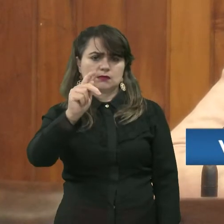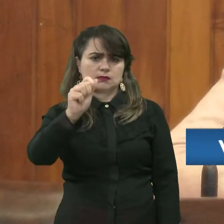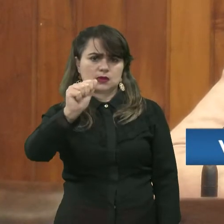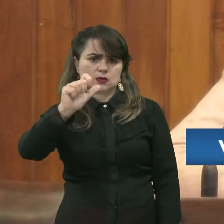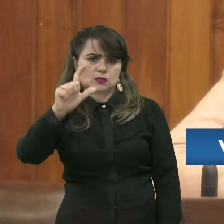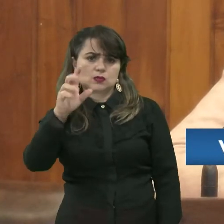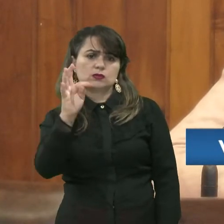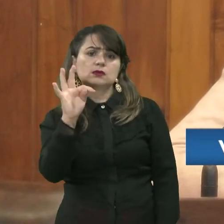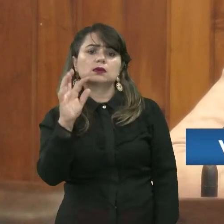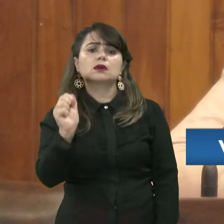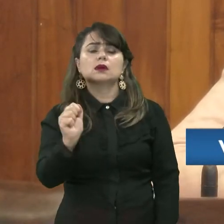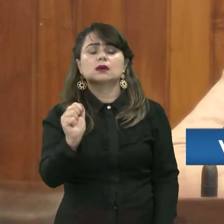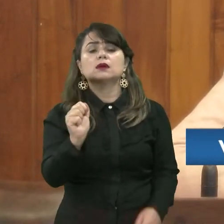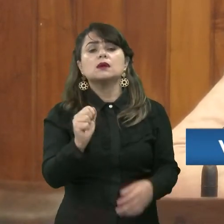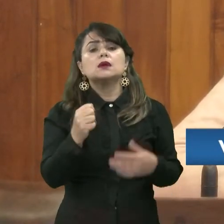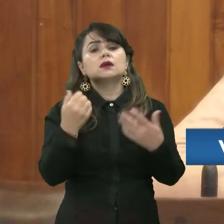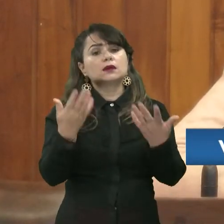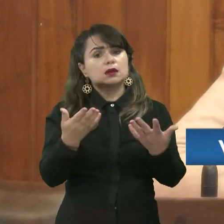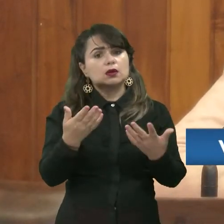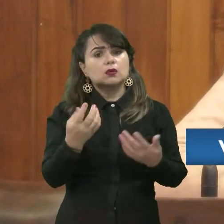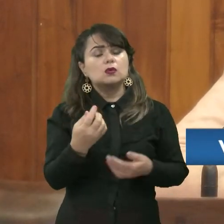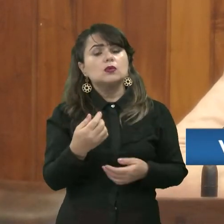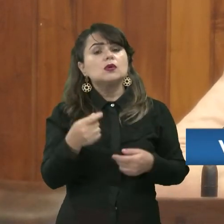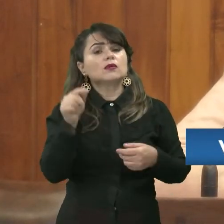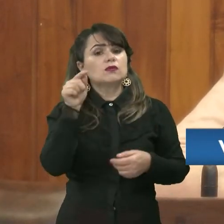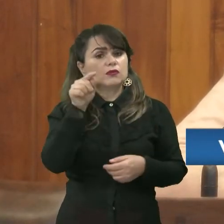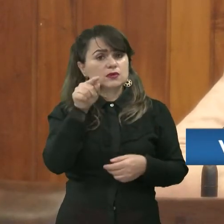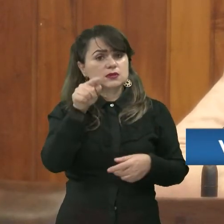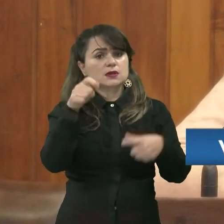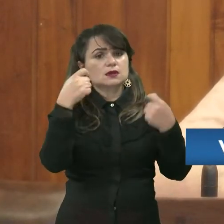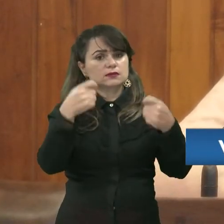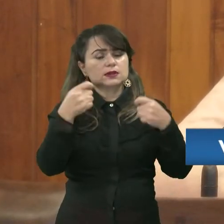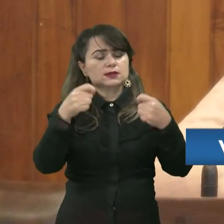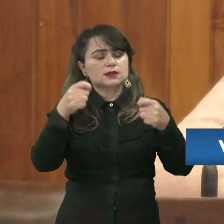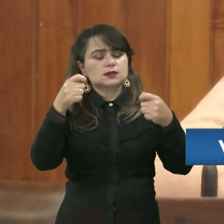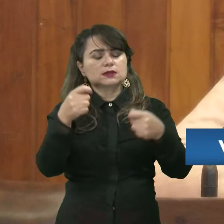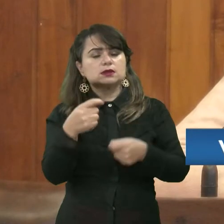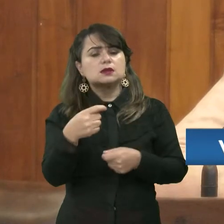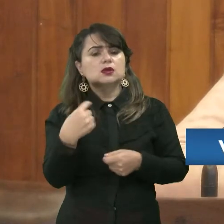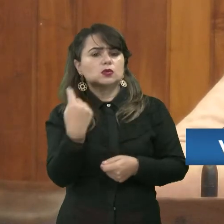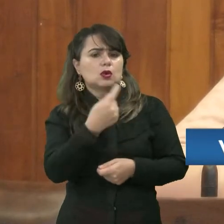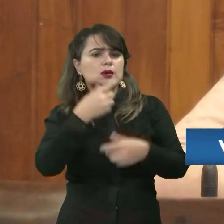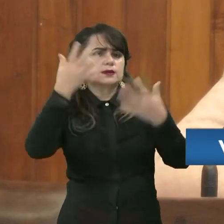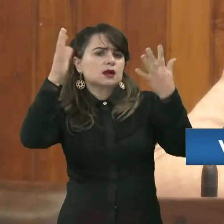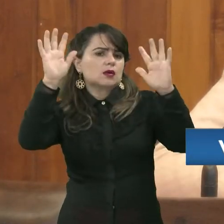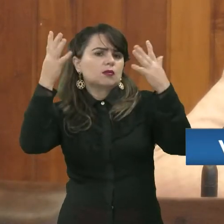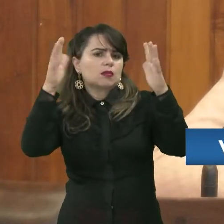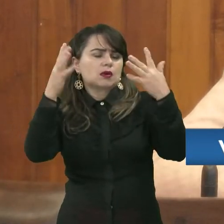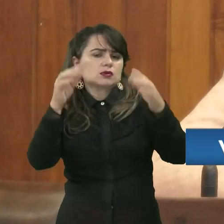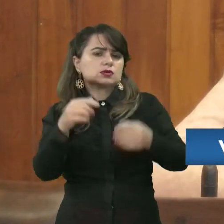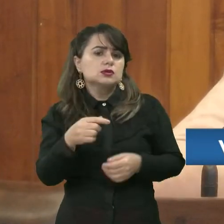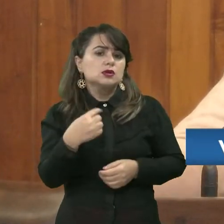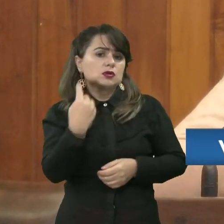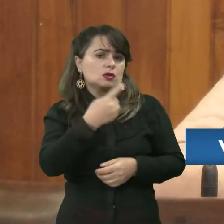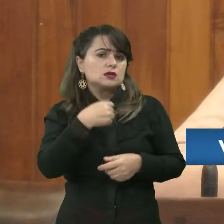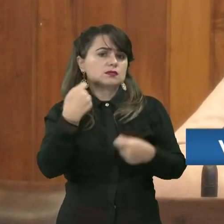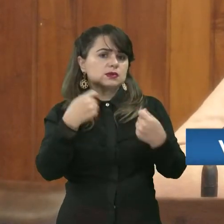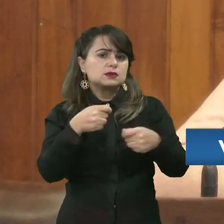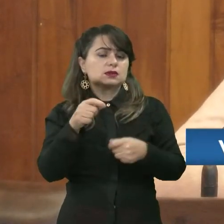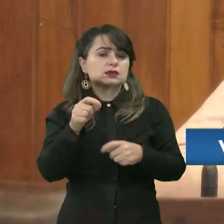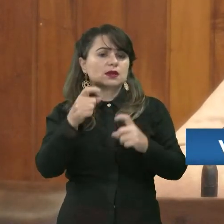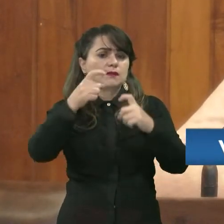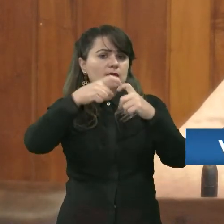ser lembrados e aplaudidos, porque vocês estão também na linha de frente, tanto no hospital